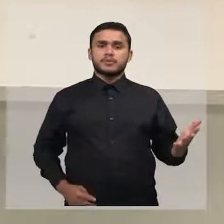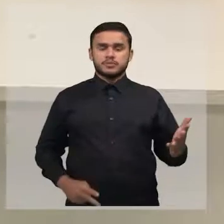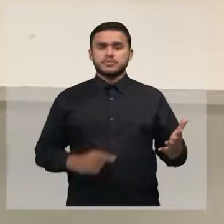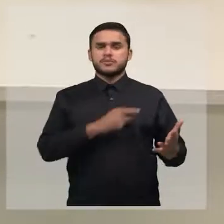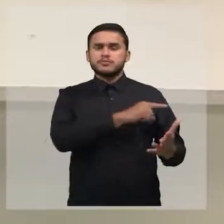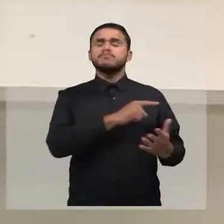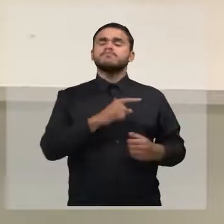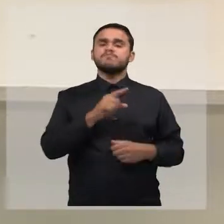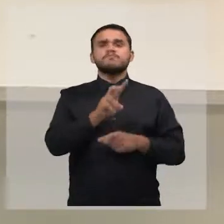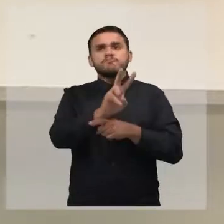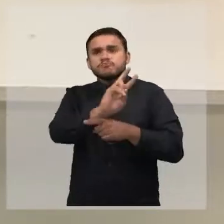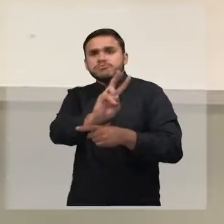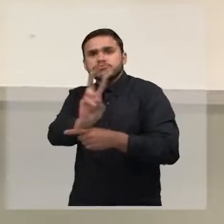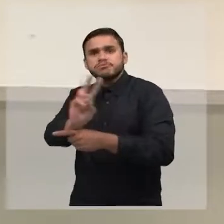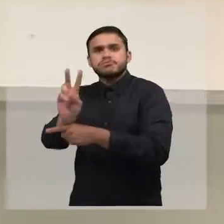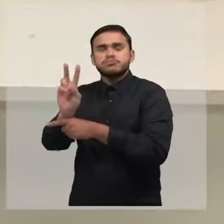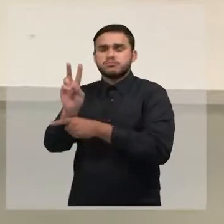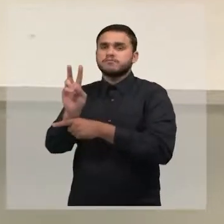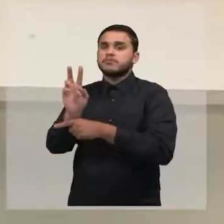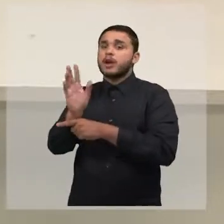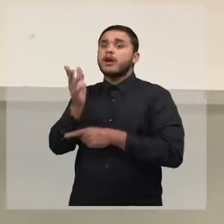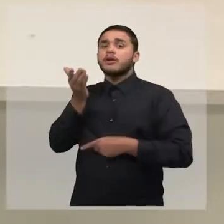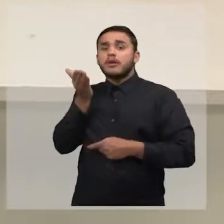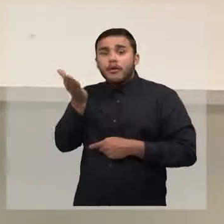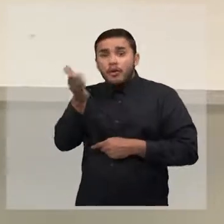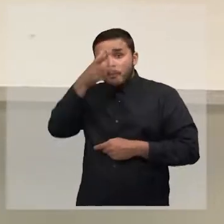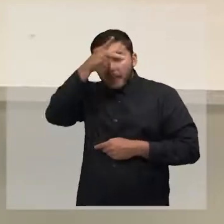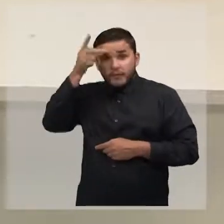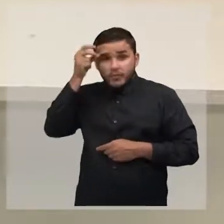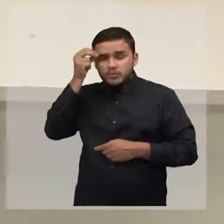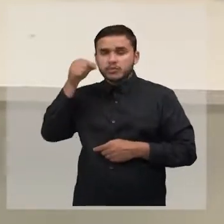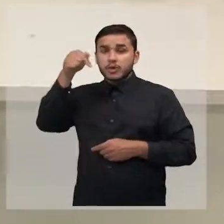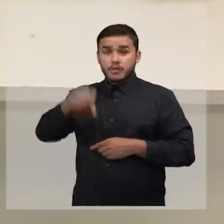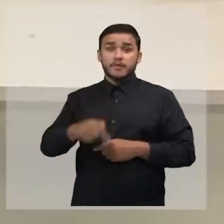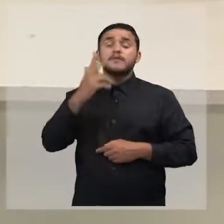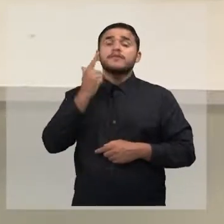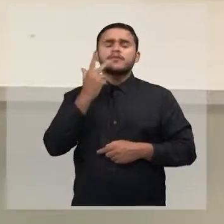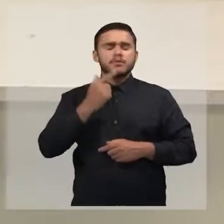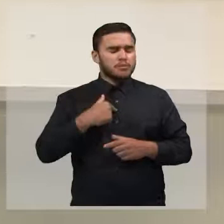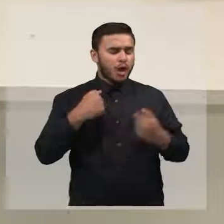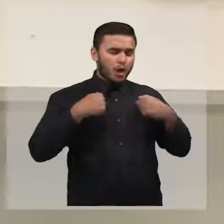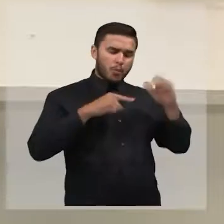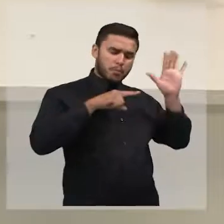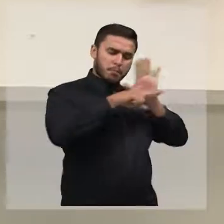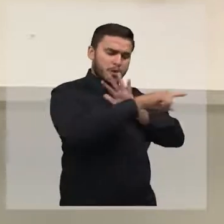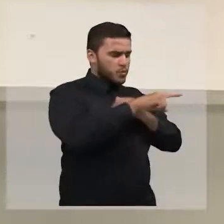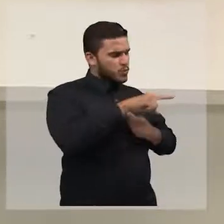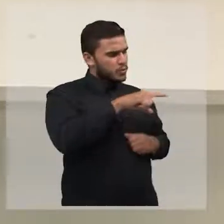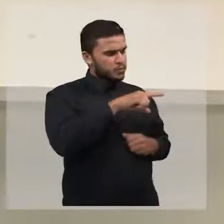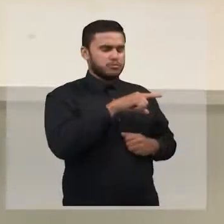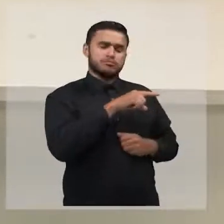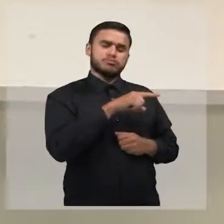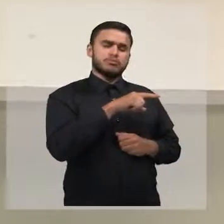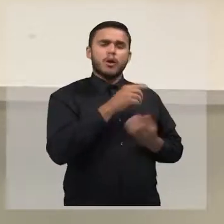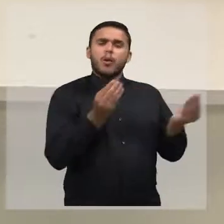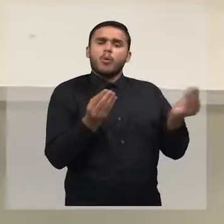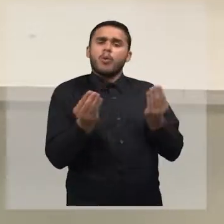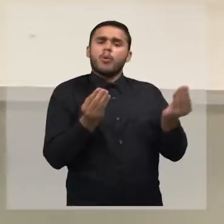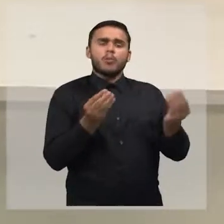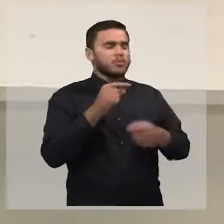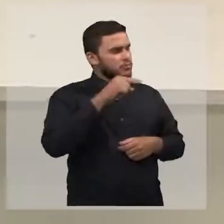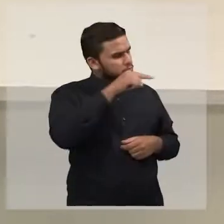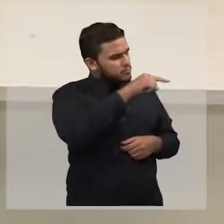um papel de fiscalização muito forte sobre o poder executivo do município de Fortaleza. Vereador, como é esta experiência